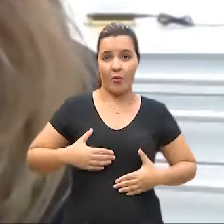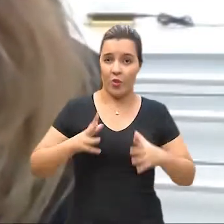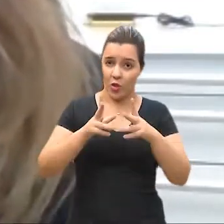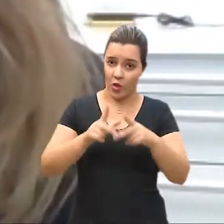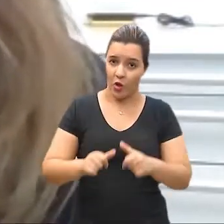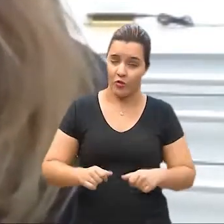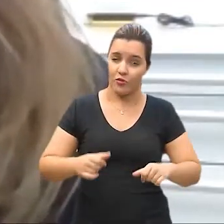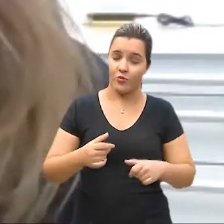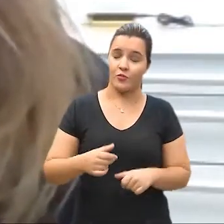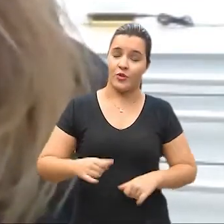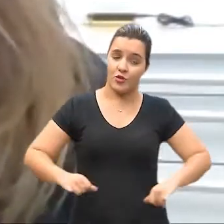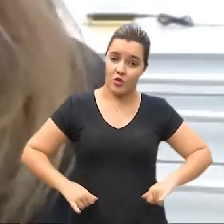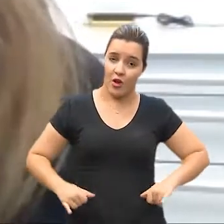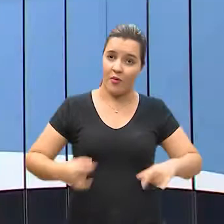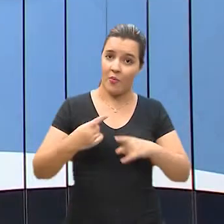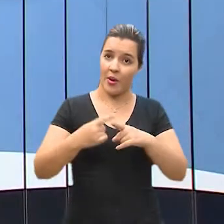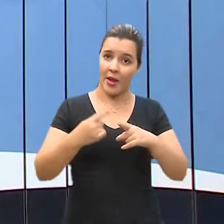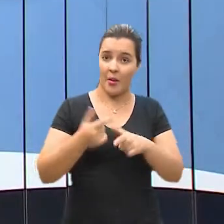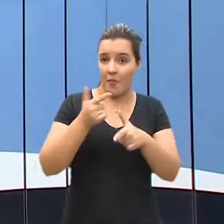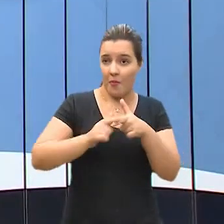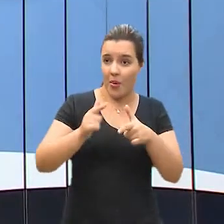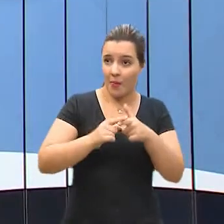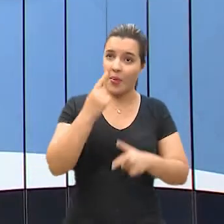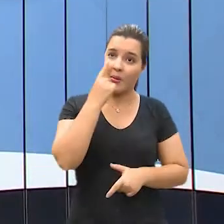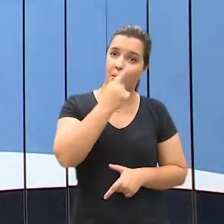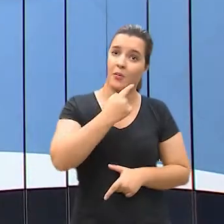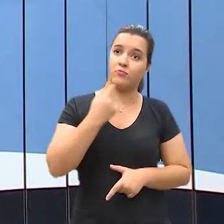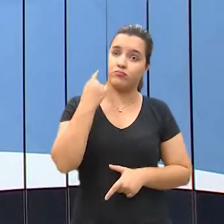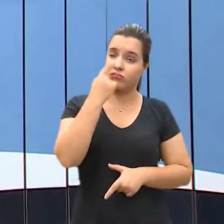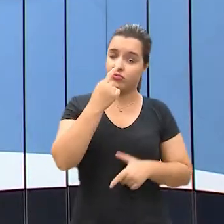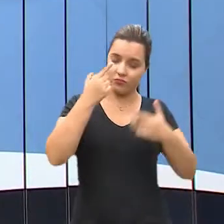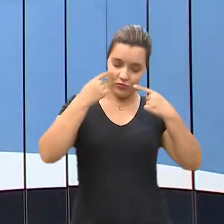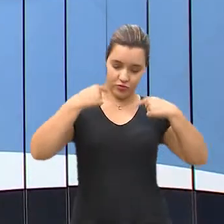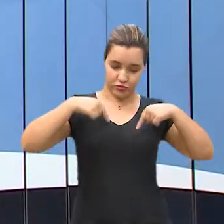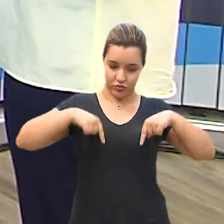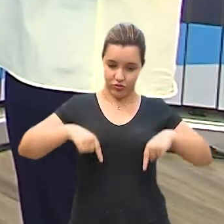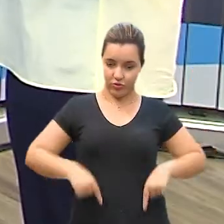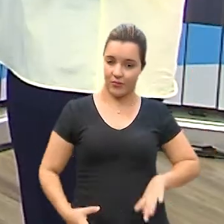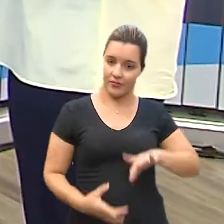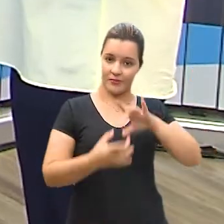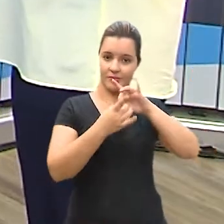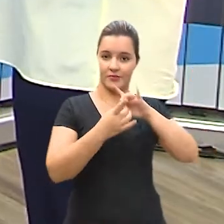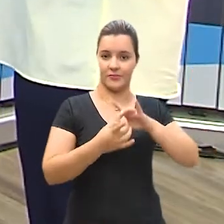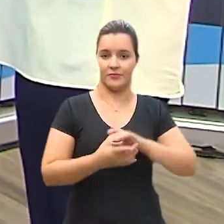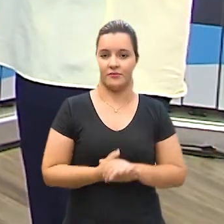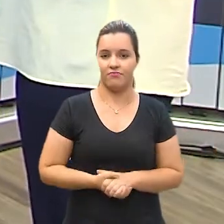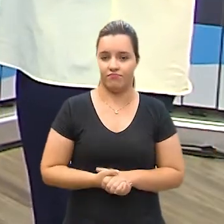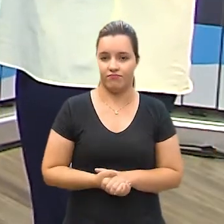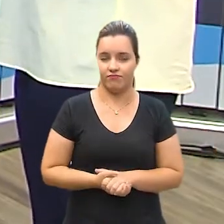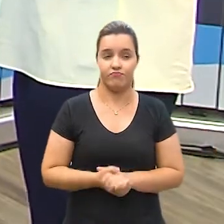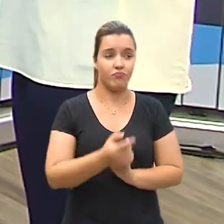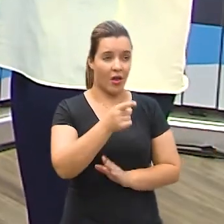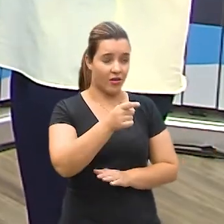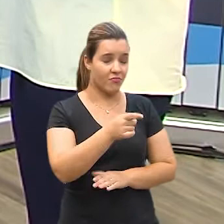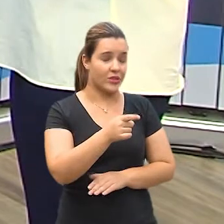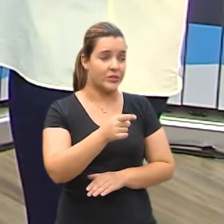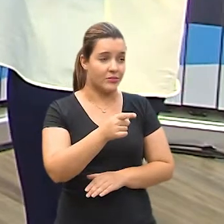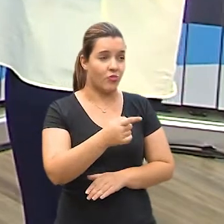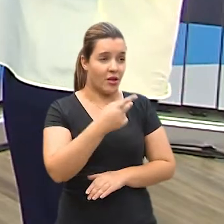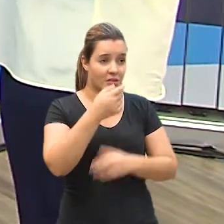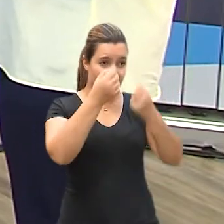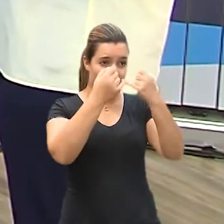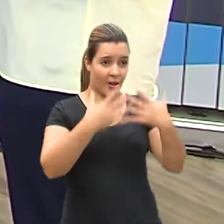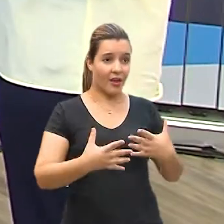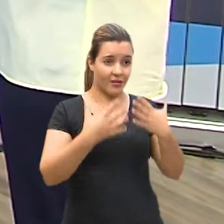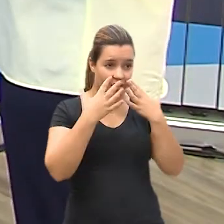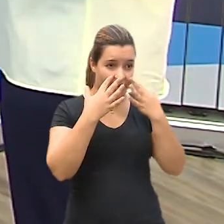Então, É não é só a importante. saúde bucal sozinha, né? A senhora falou de um ponto que me chamou a